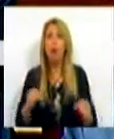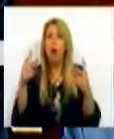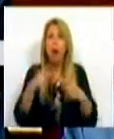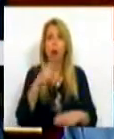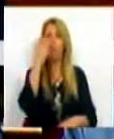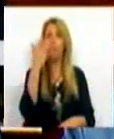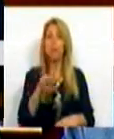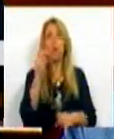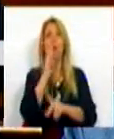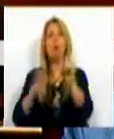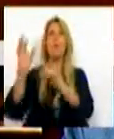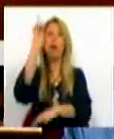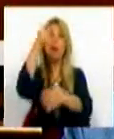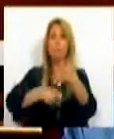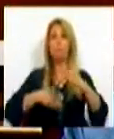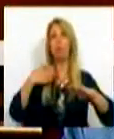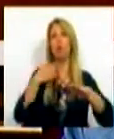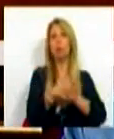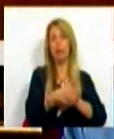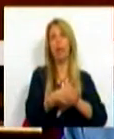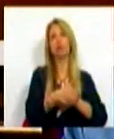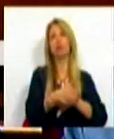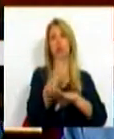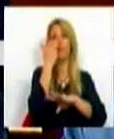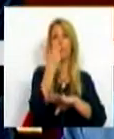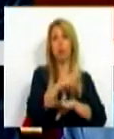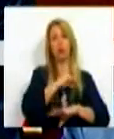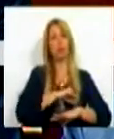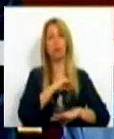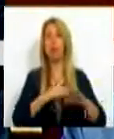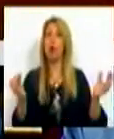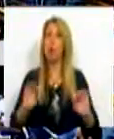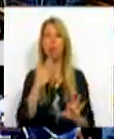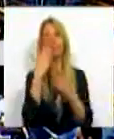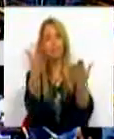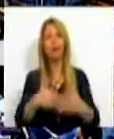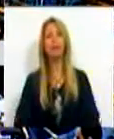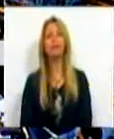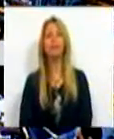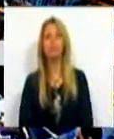de pensões, nem aumentos dos impostos diretos sobre pensões e salários. Muito obrigado.